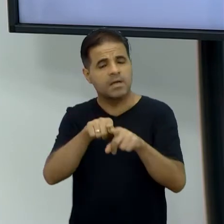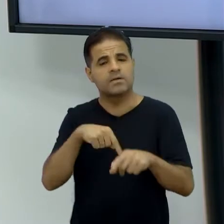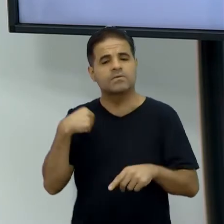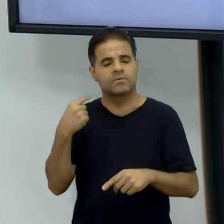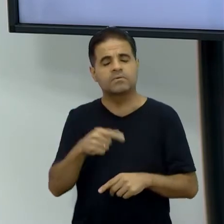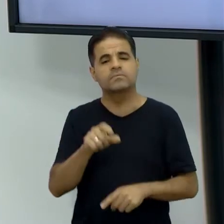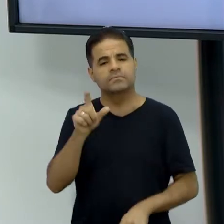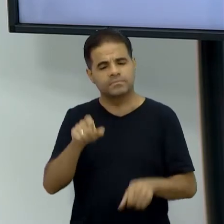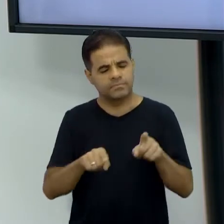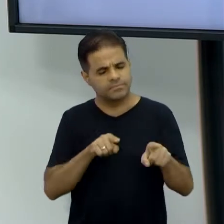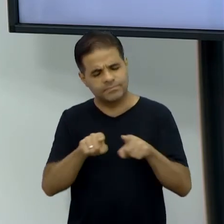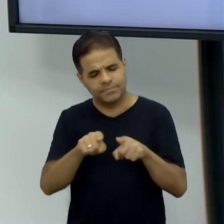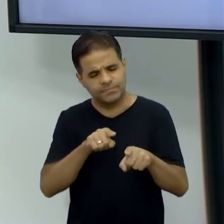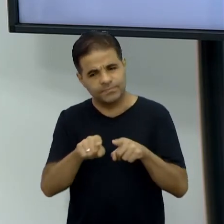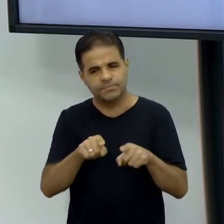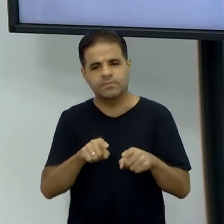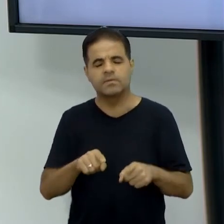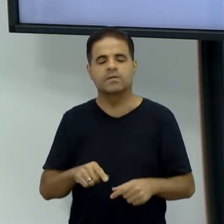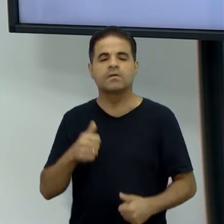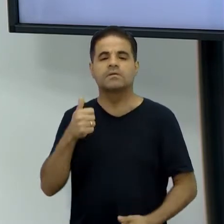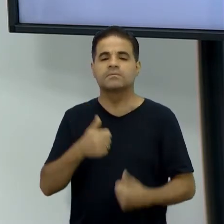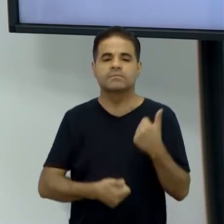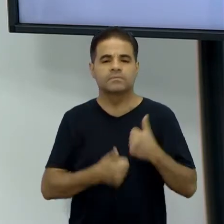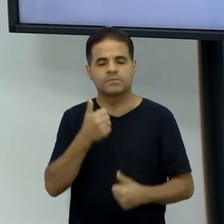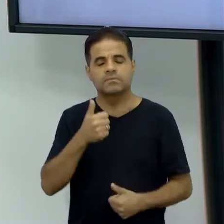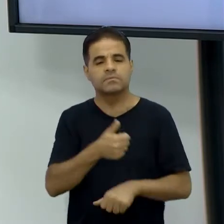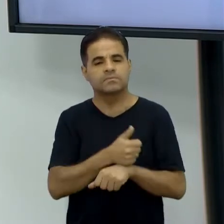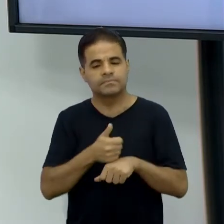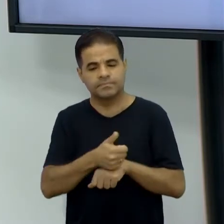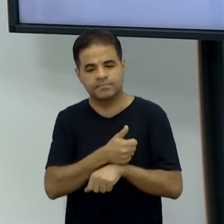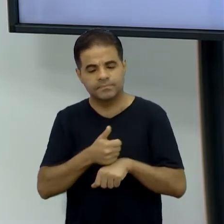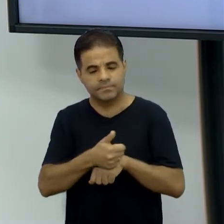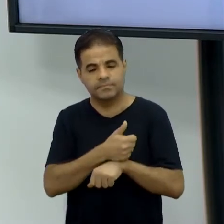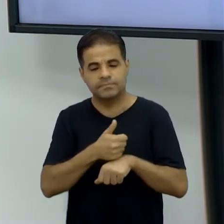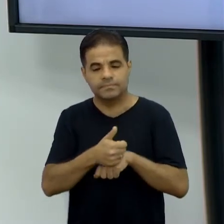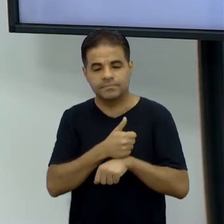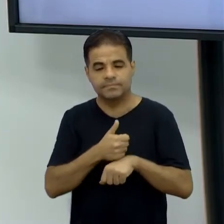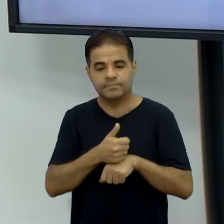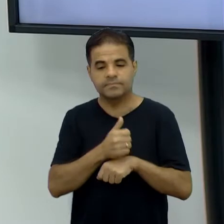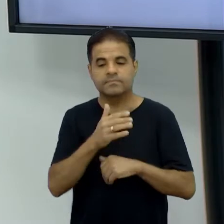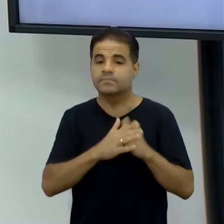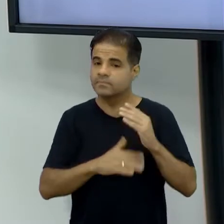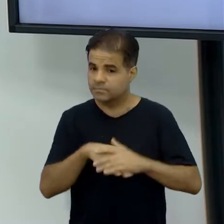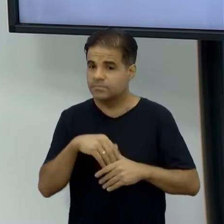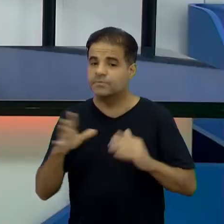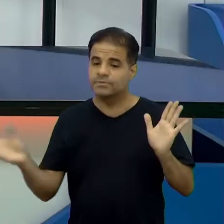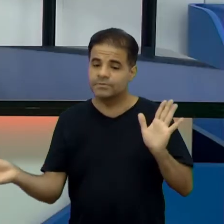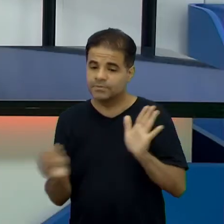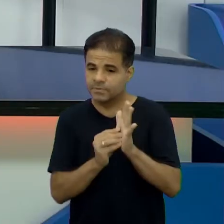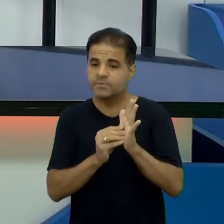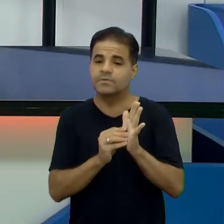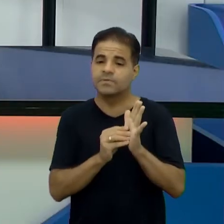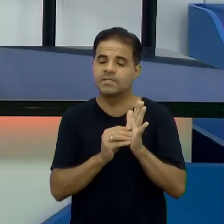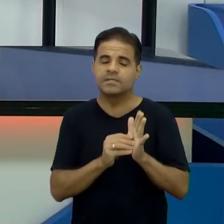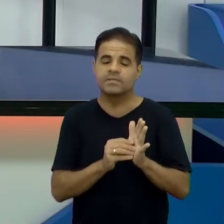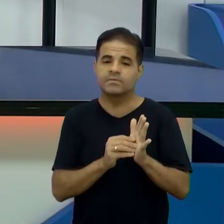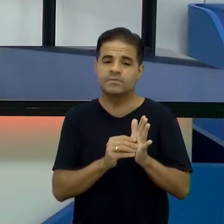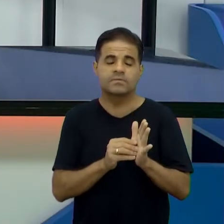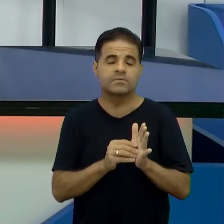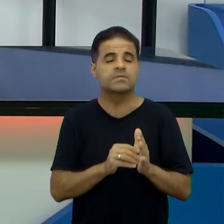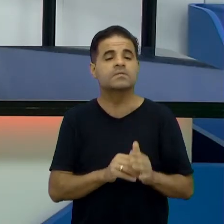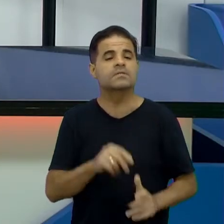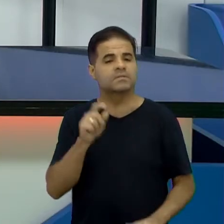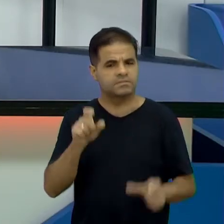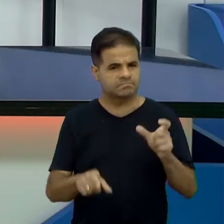os nossos competidores, os nossos atletas profissionais do futebol de 5, eles estão ali jogando. Mas... né? Embora eles